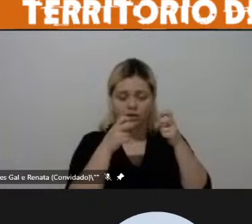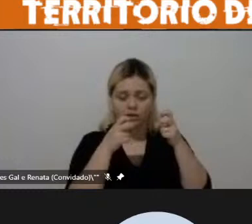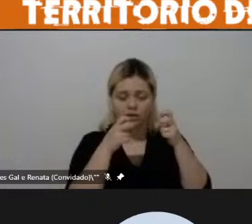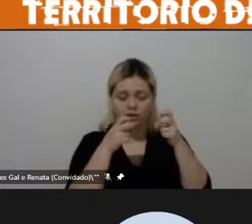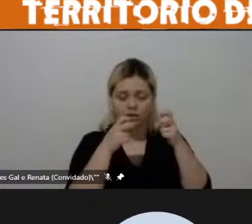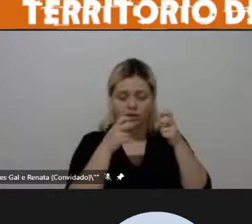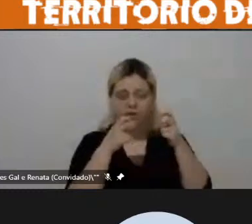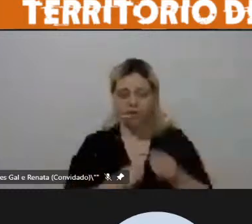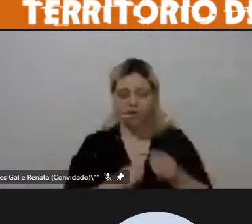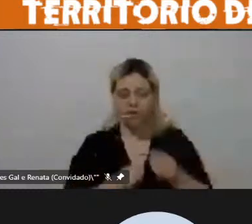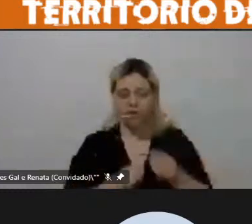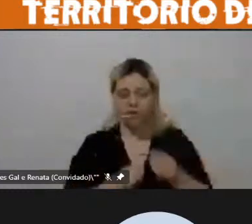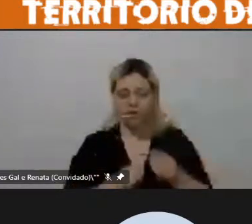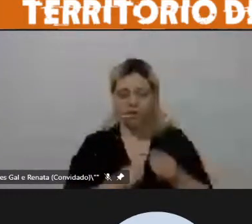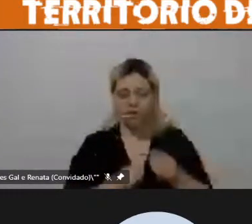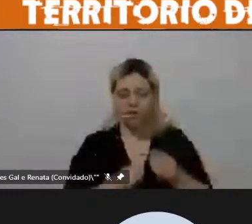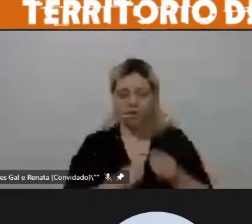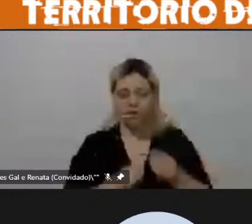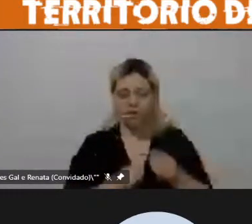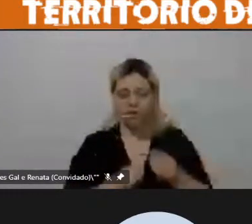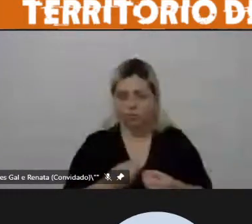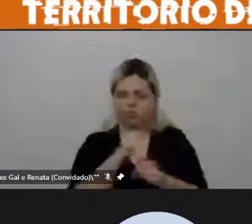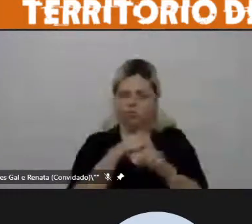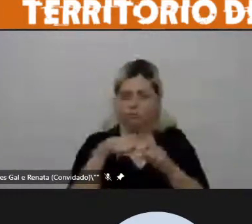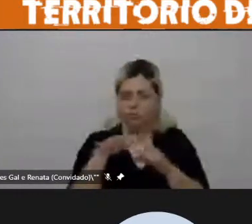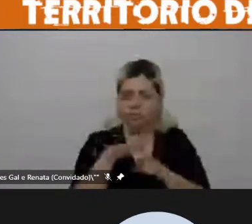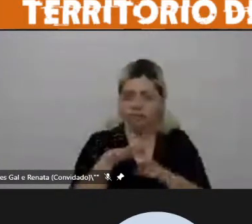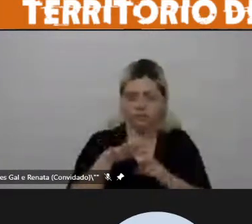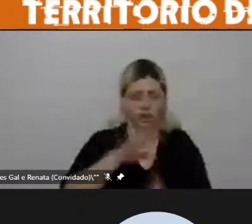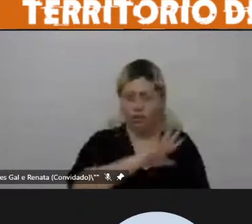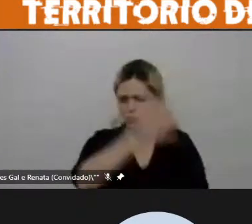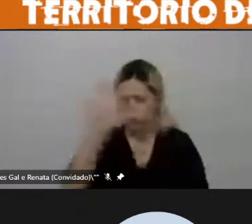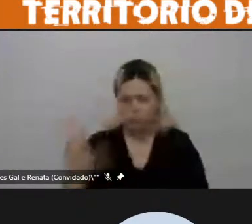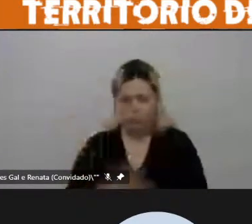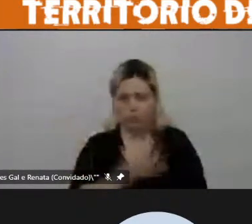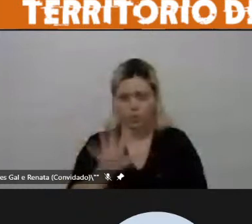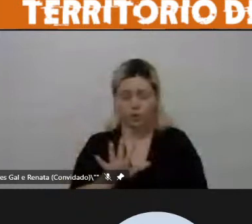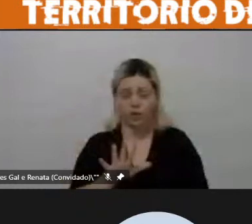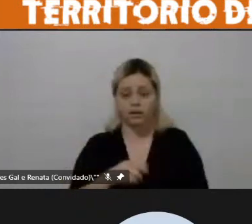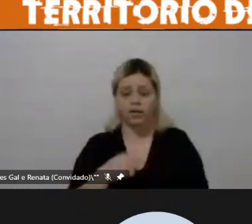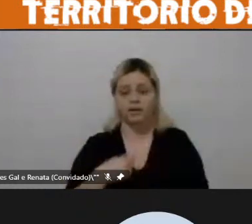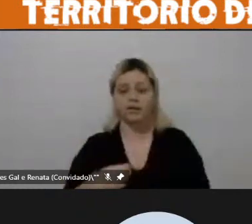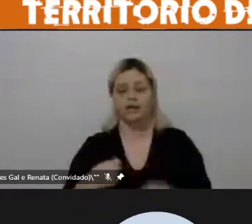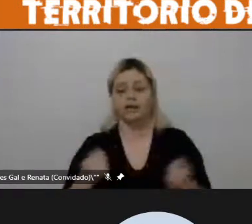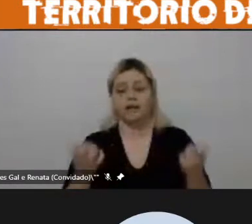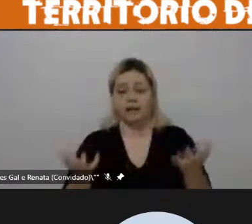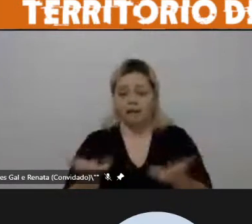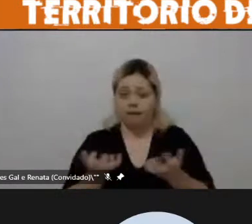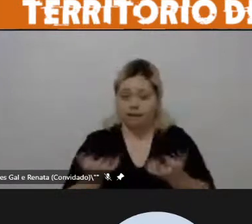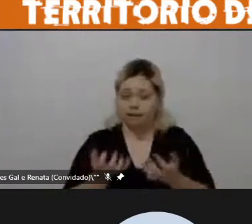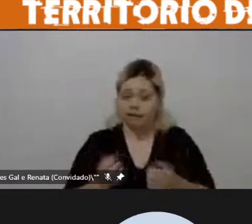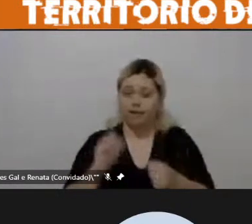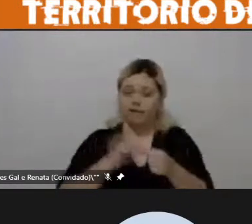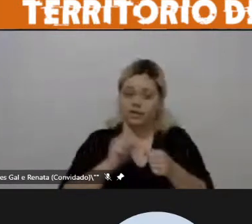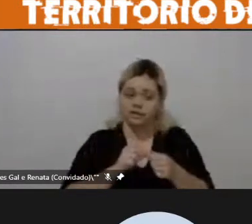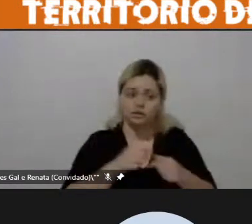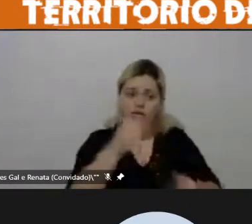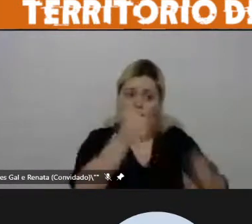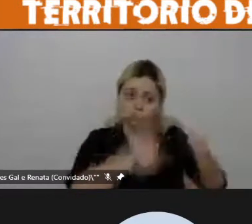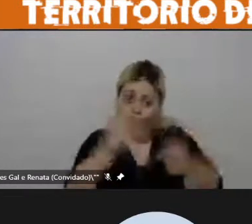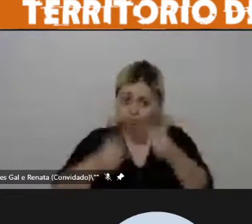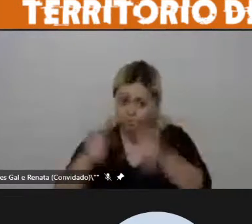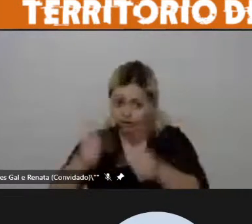como e se a nossa sociedade, de uma maneira geral, está disposta a fazer um debate